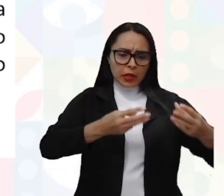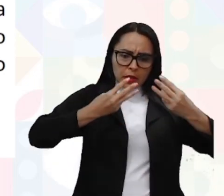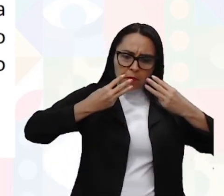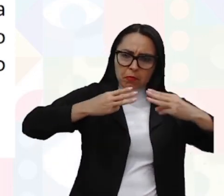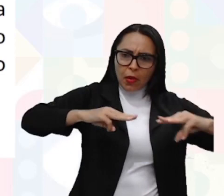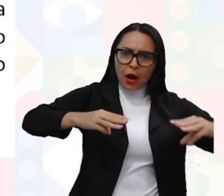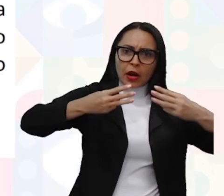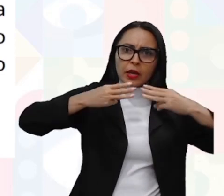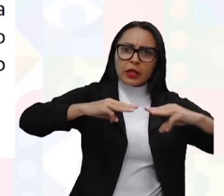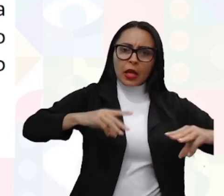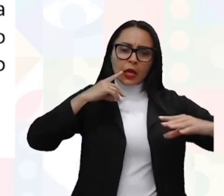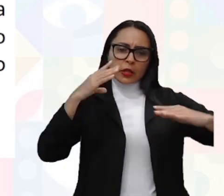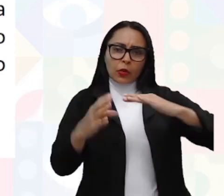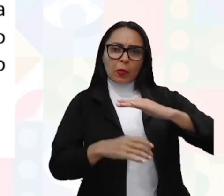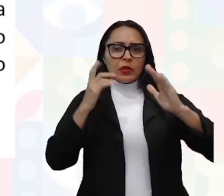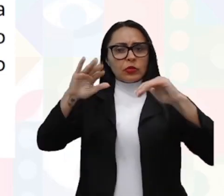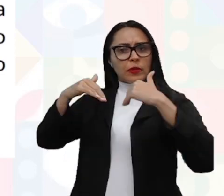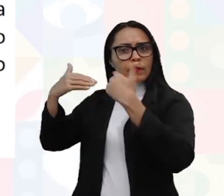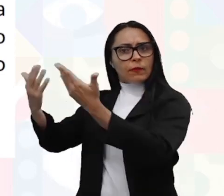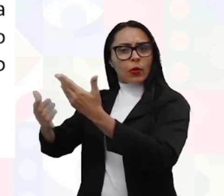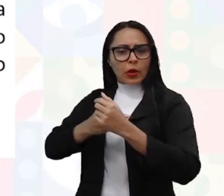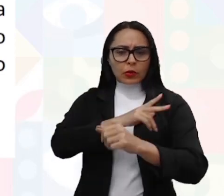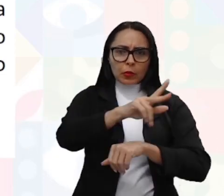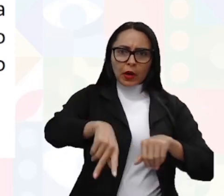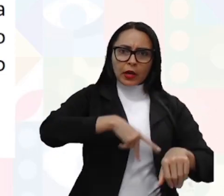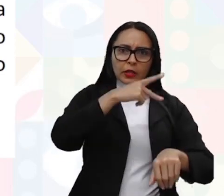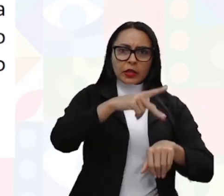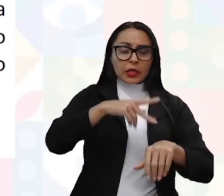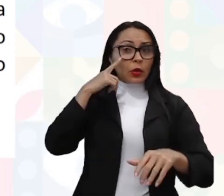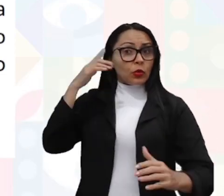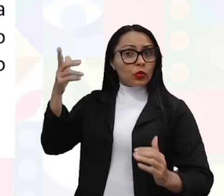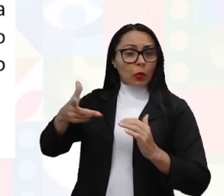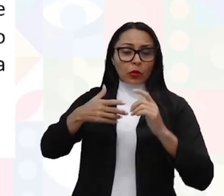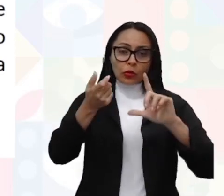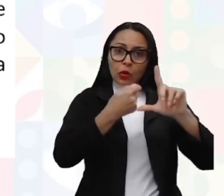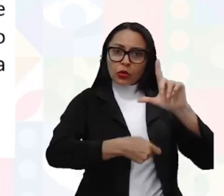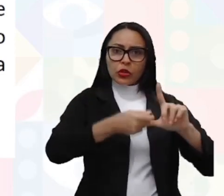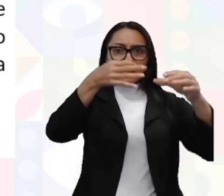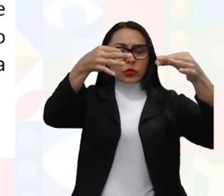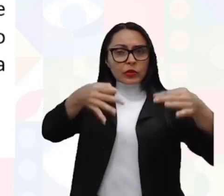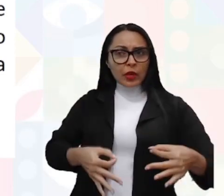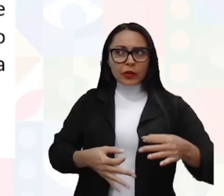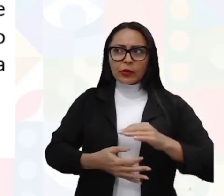produção ou de comércio internacional sem um suporte logístico adequado.